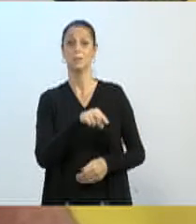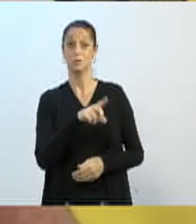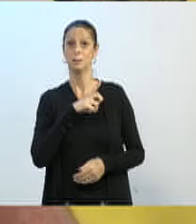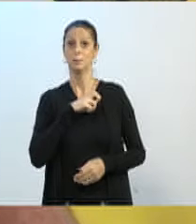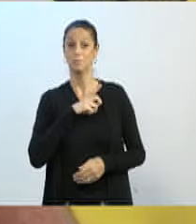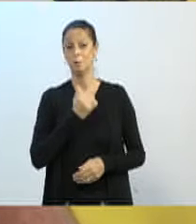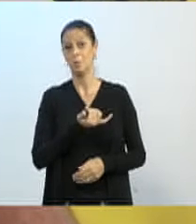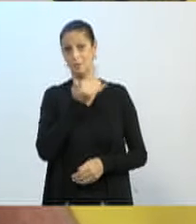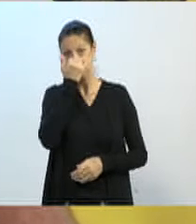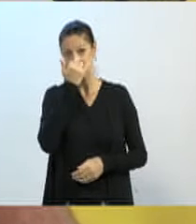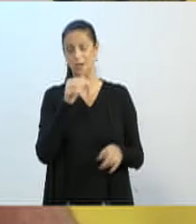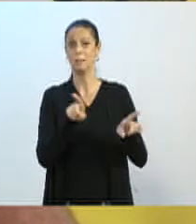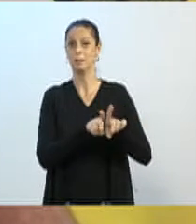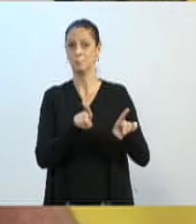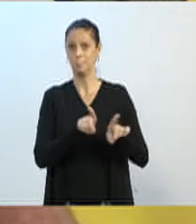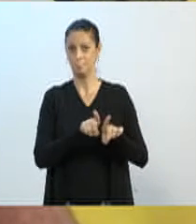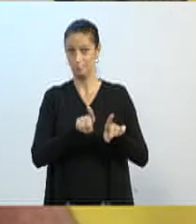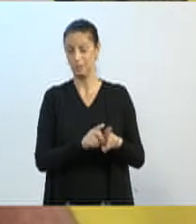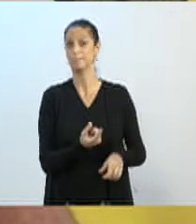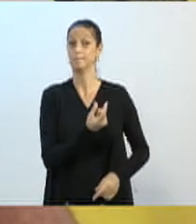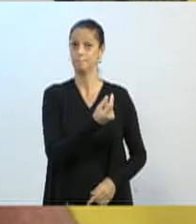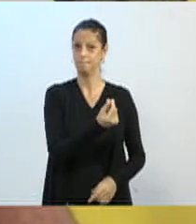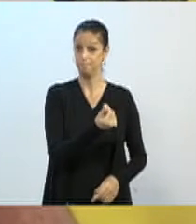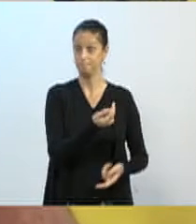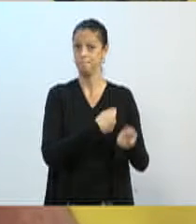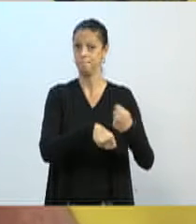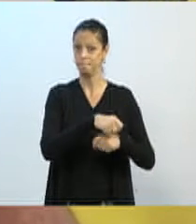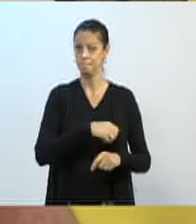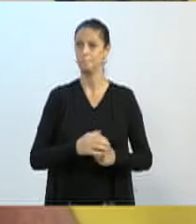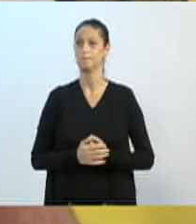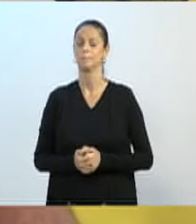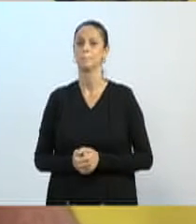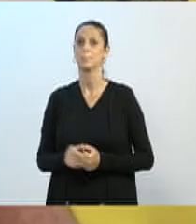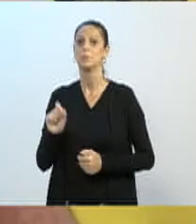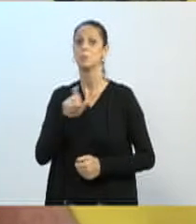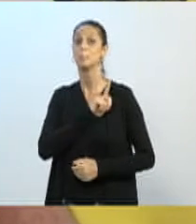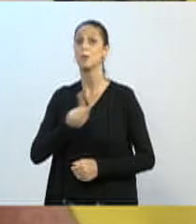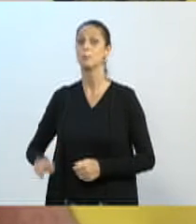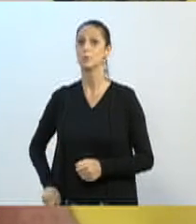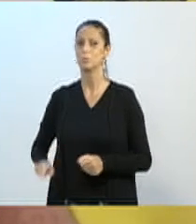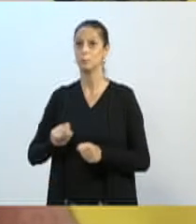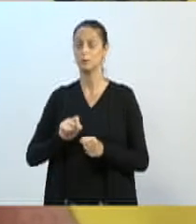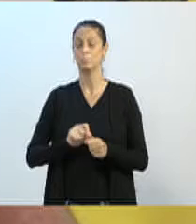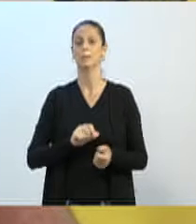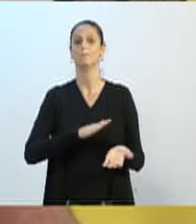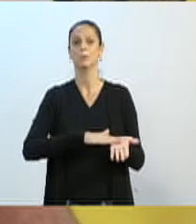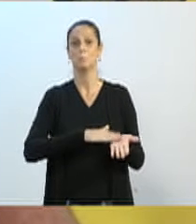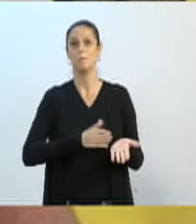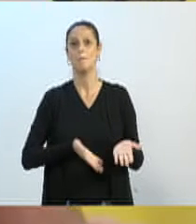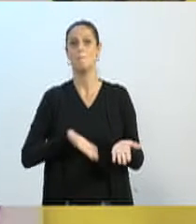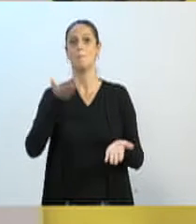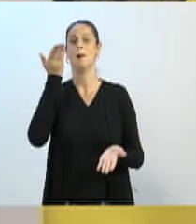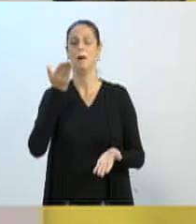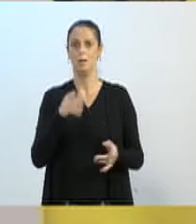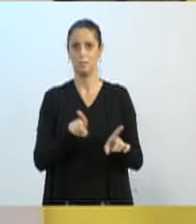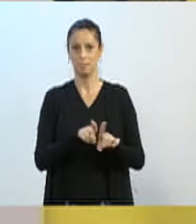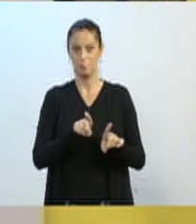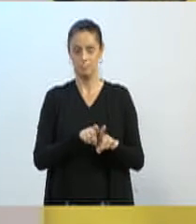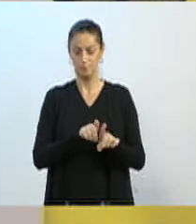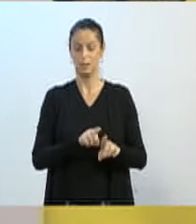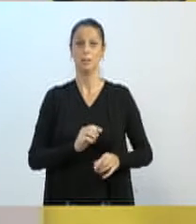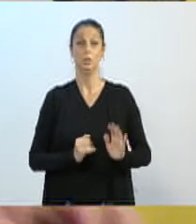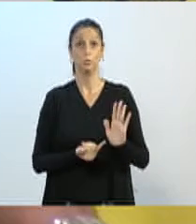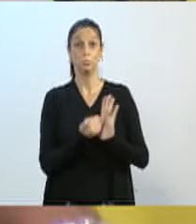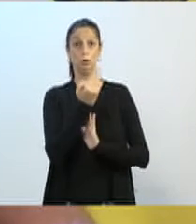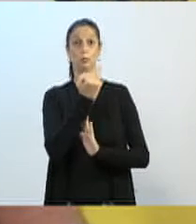comprometida. Fez, na verdade, o completo oposto. Aumentou a carga tributária do setor, que já era uma das mais altas